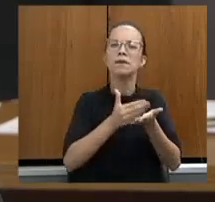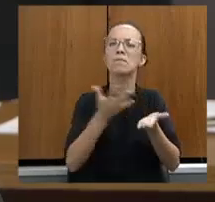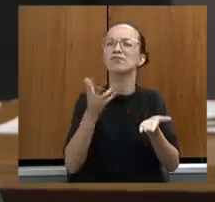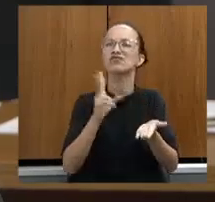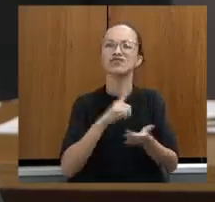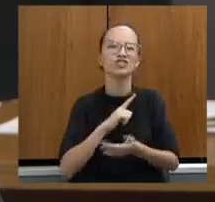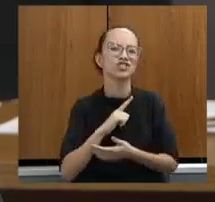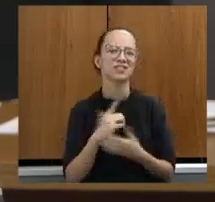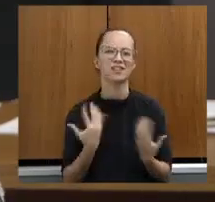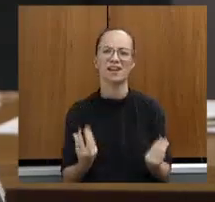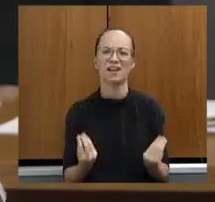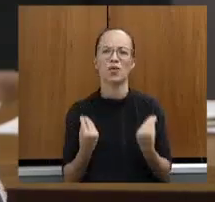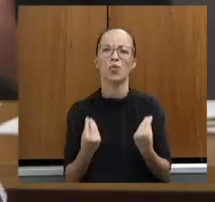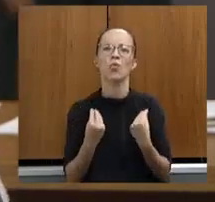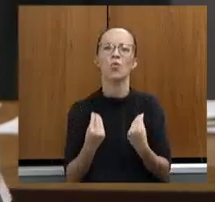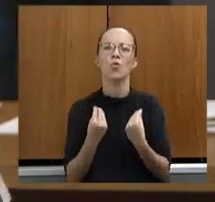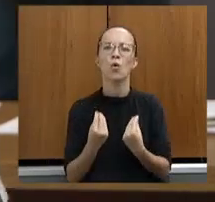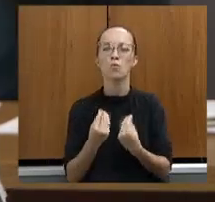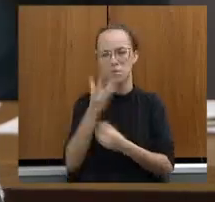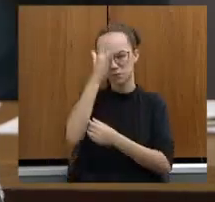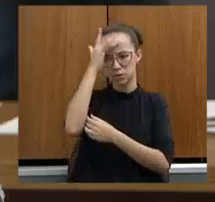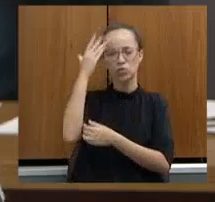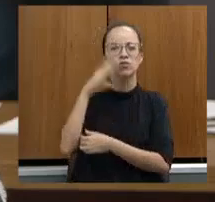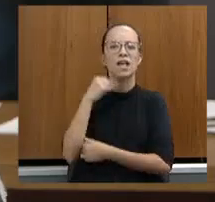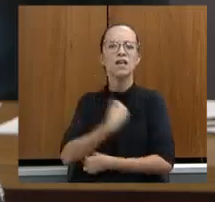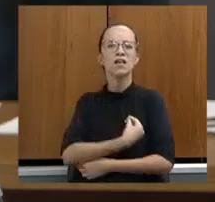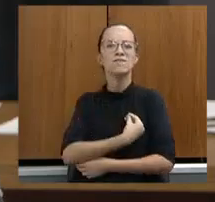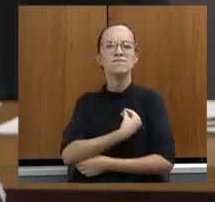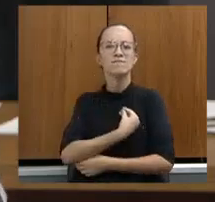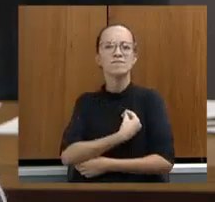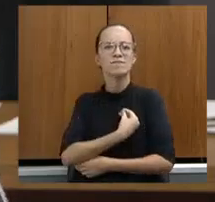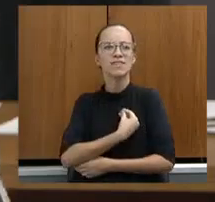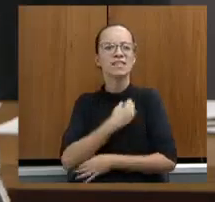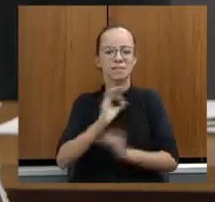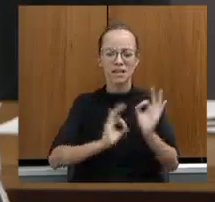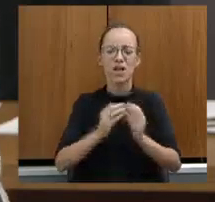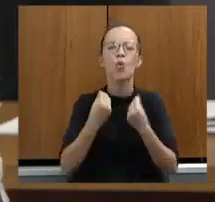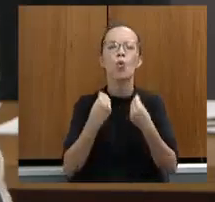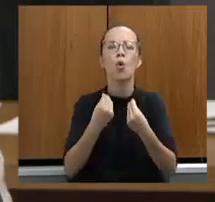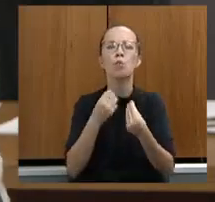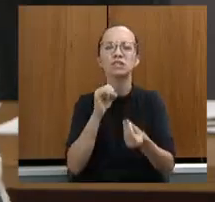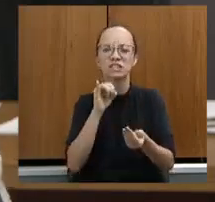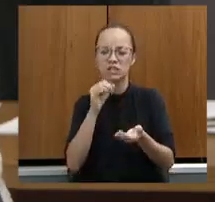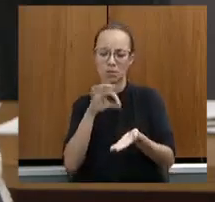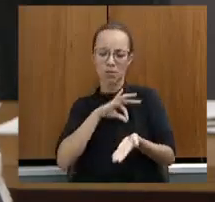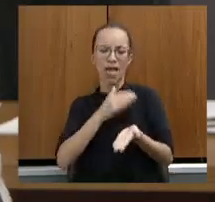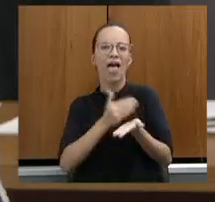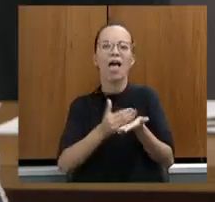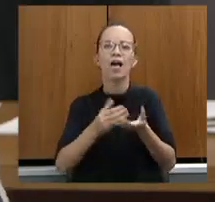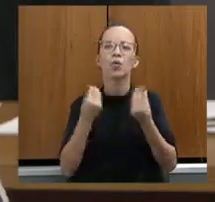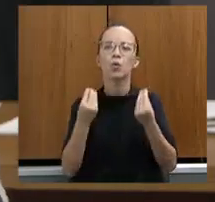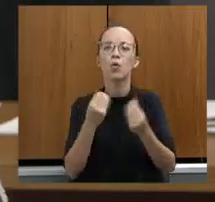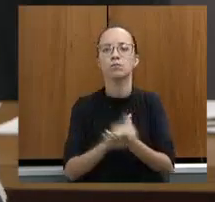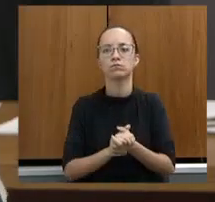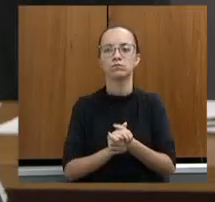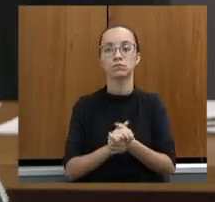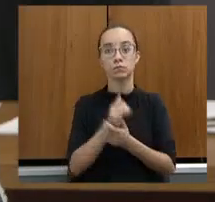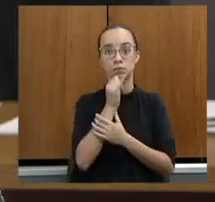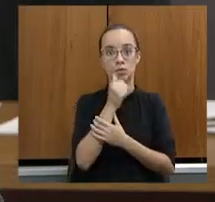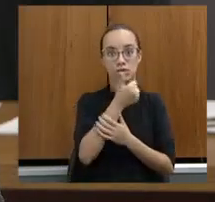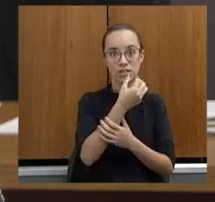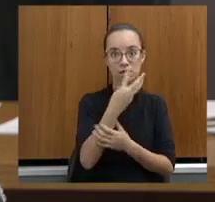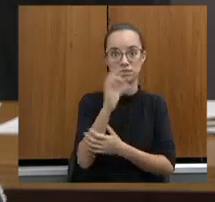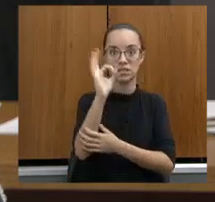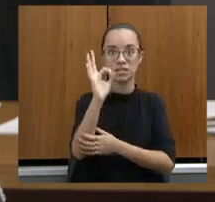consegue planejar sua vida sem receber em dia recebendo de forma parcelada o décimo terceiro que era